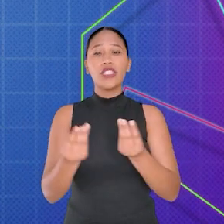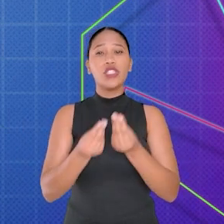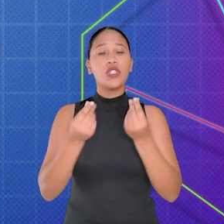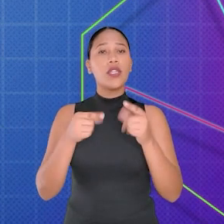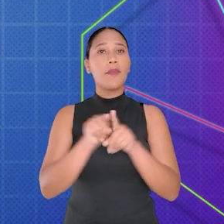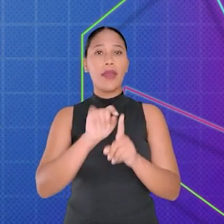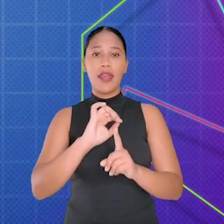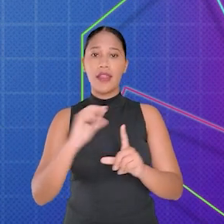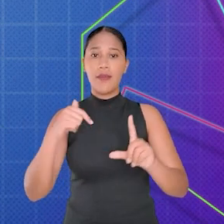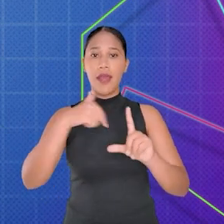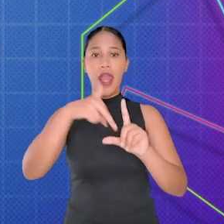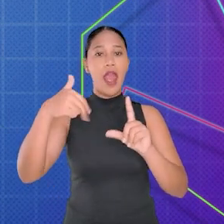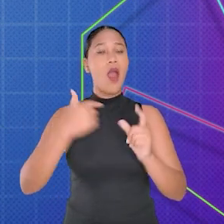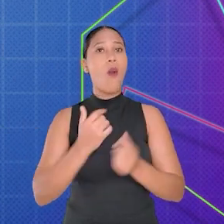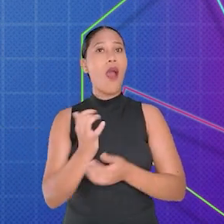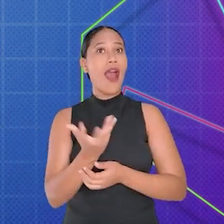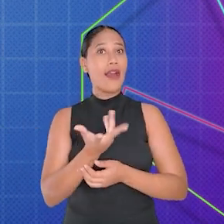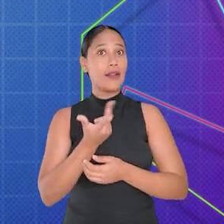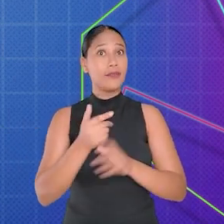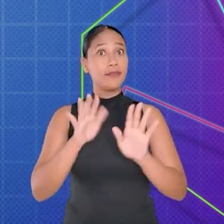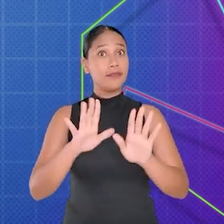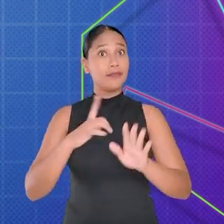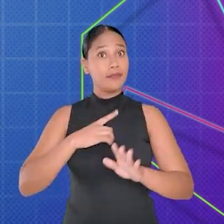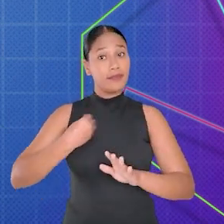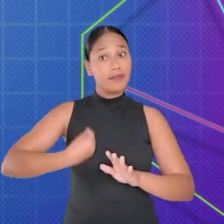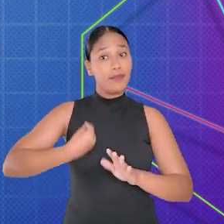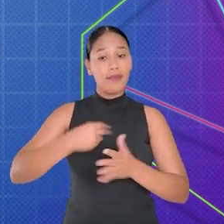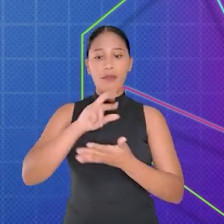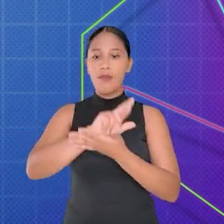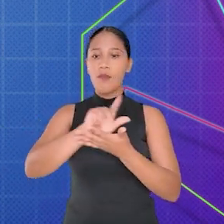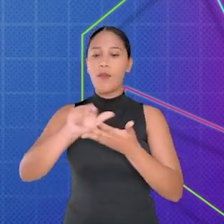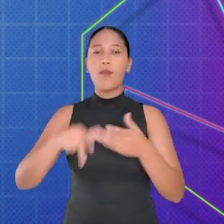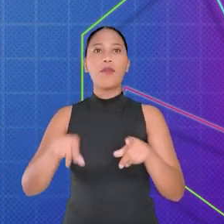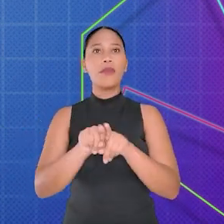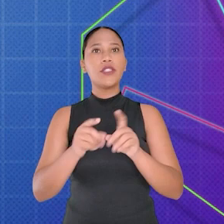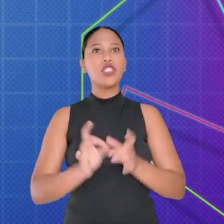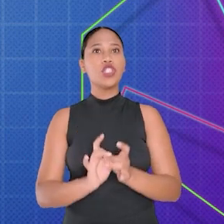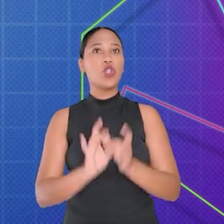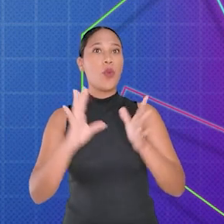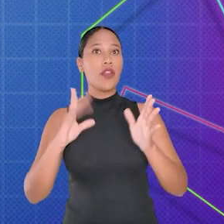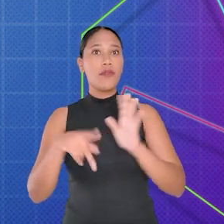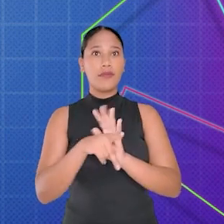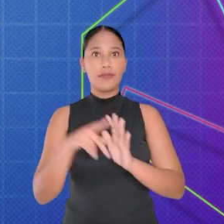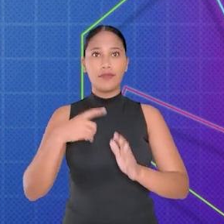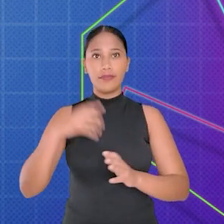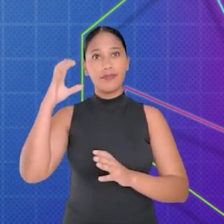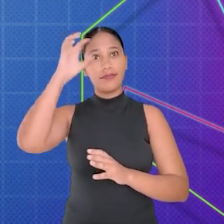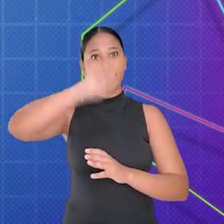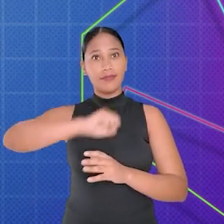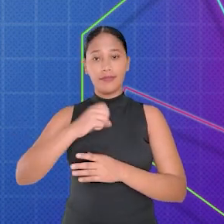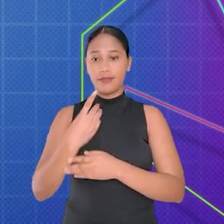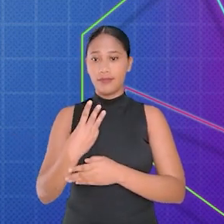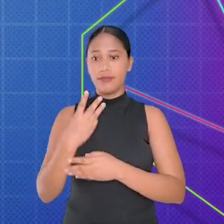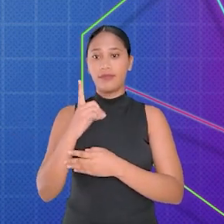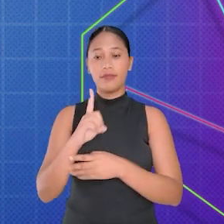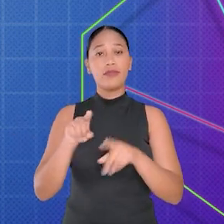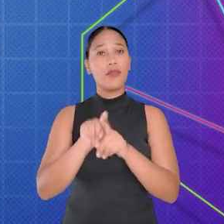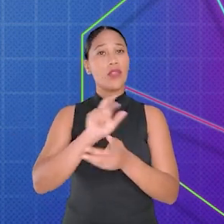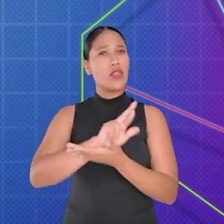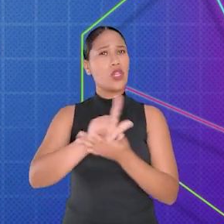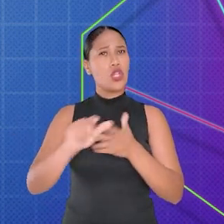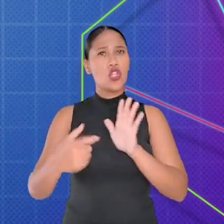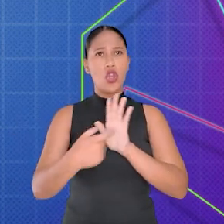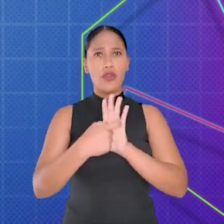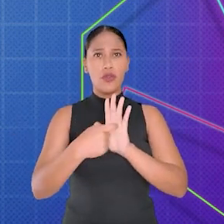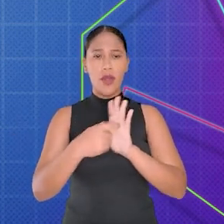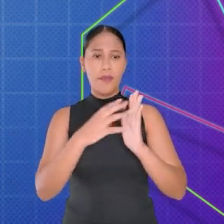de texturas e animações de alta qualidade. No entanto, existem muitos recursos online disponíveis para aprender modelagem 3D e diversos